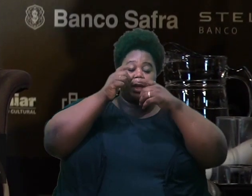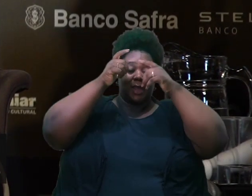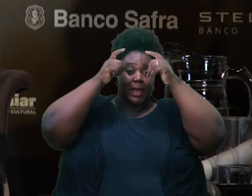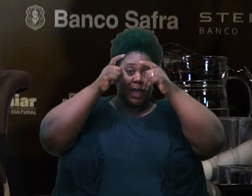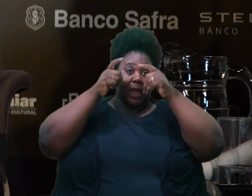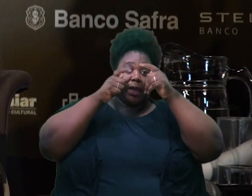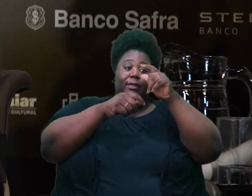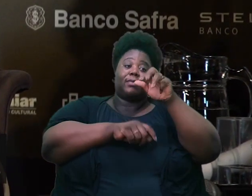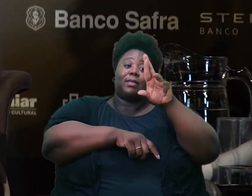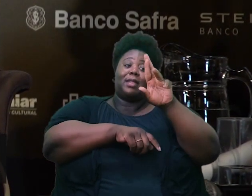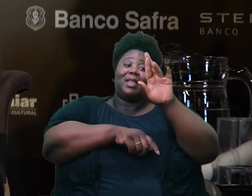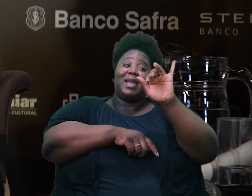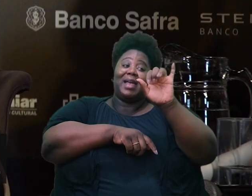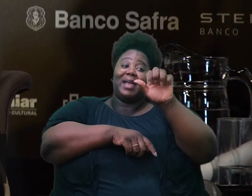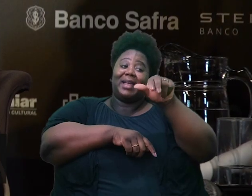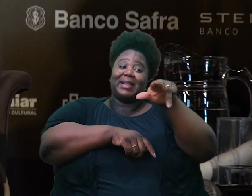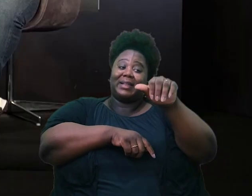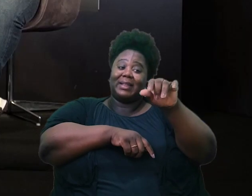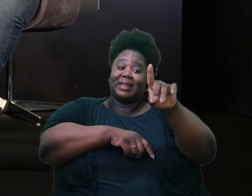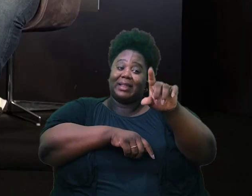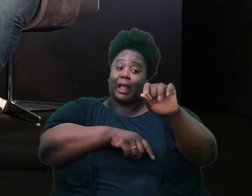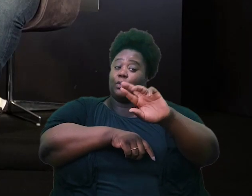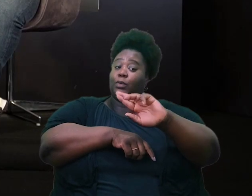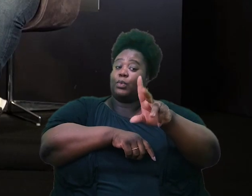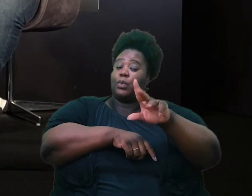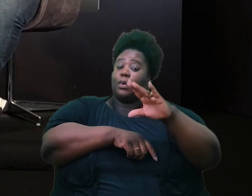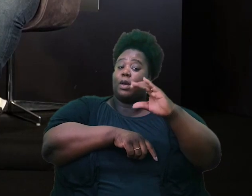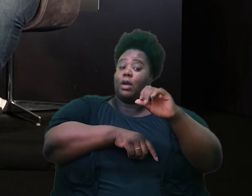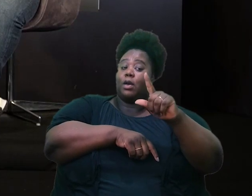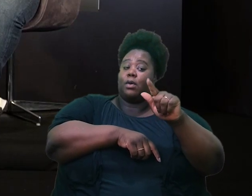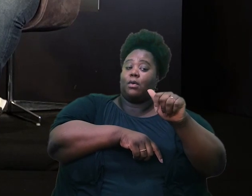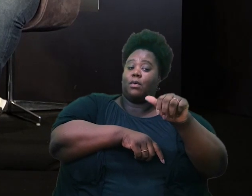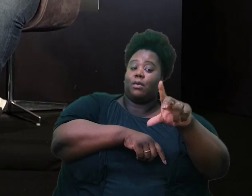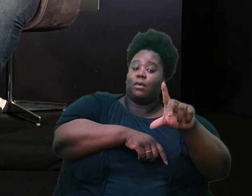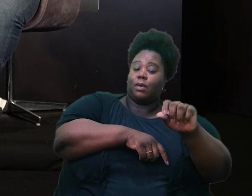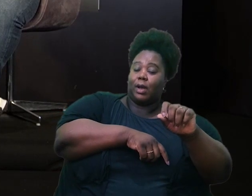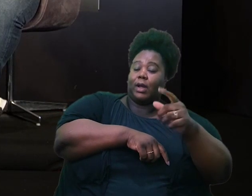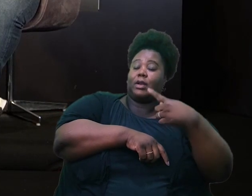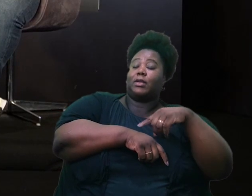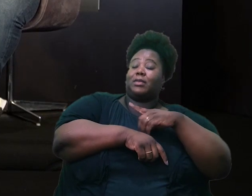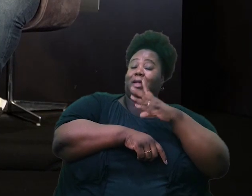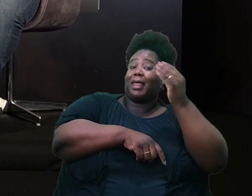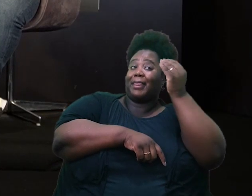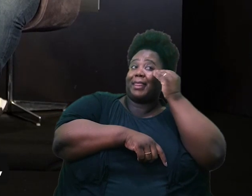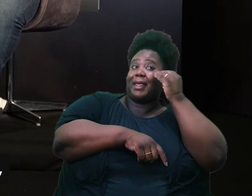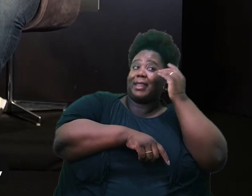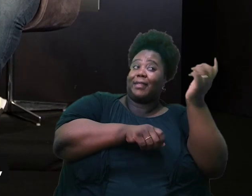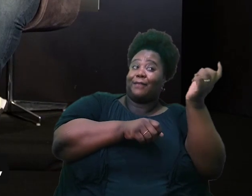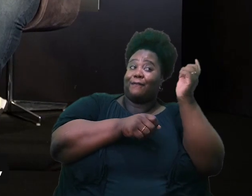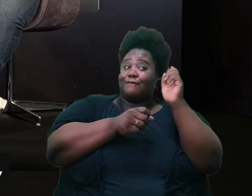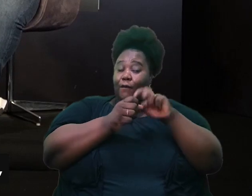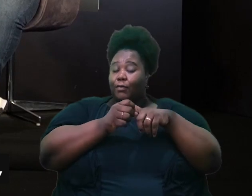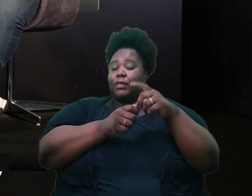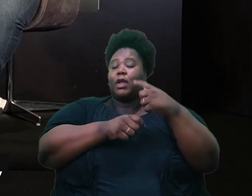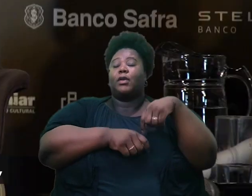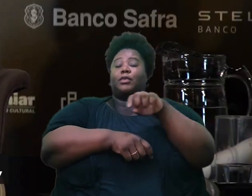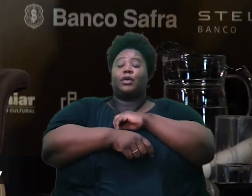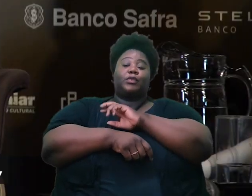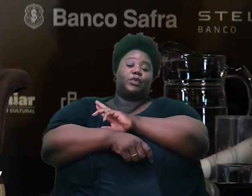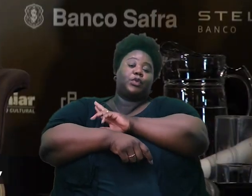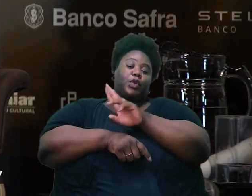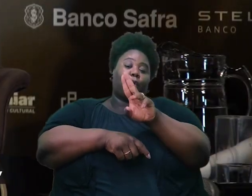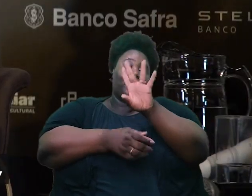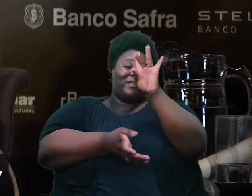não é do Congado, é do reinado. Há muitos anos nós estamos tentando voltar à nossa